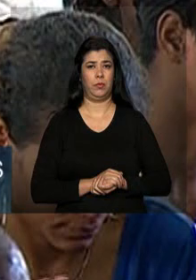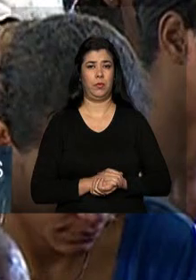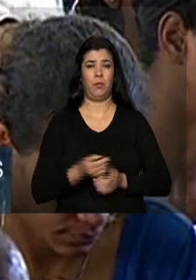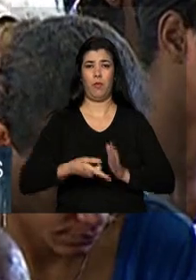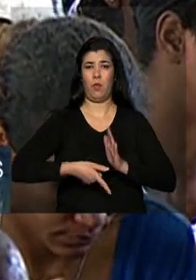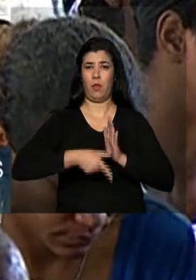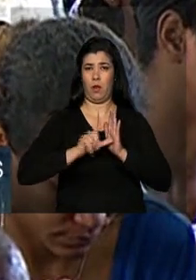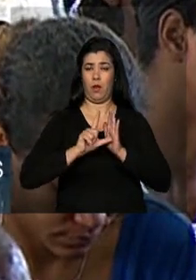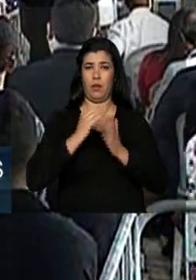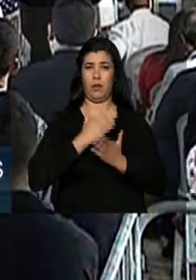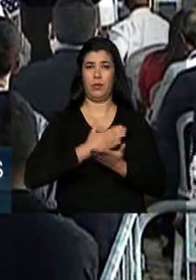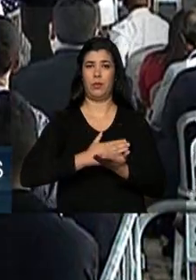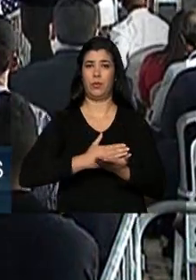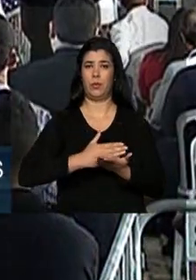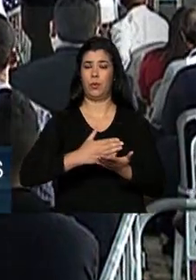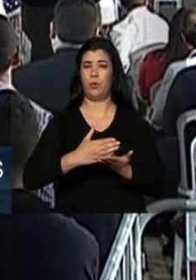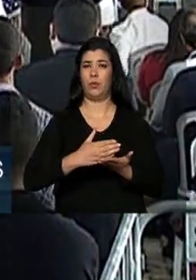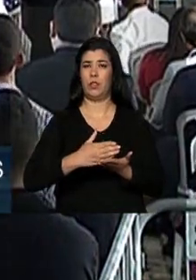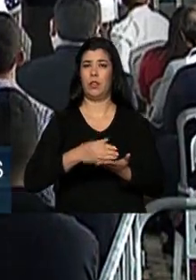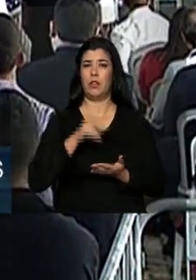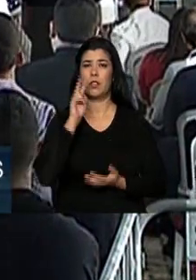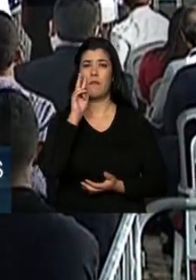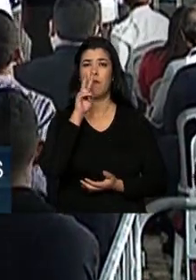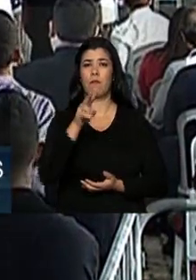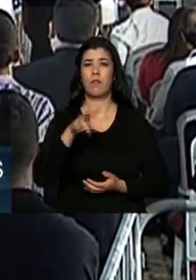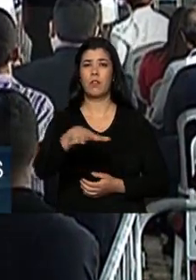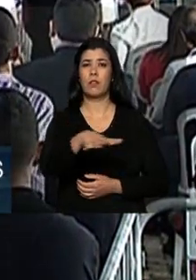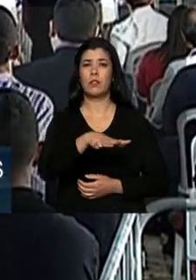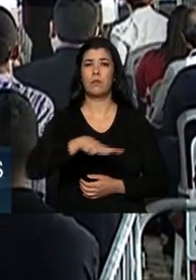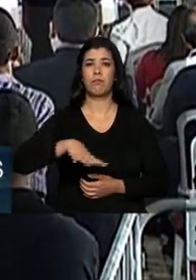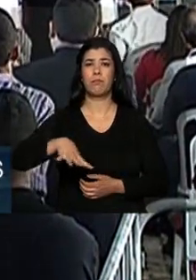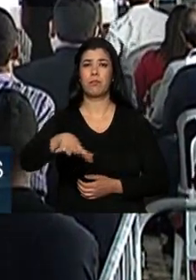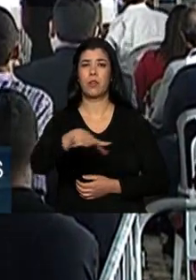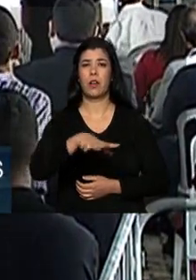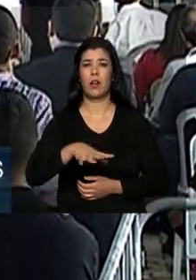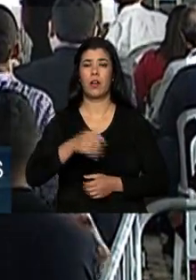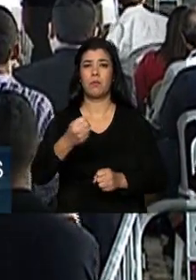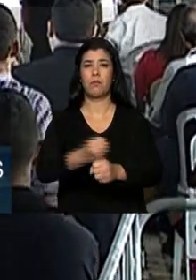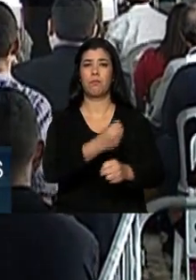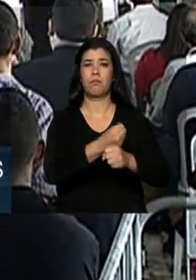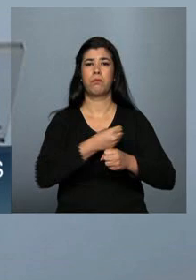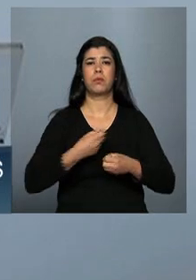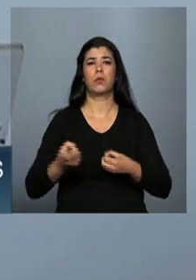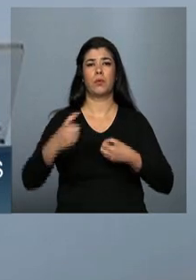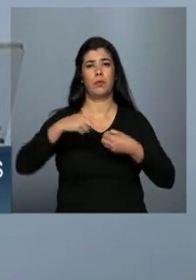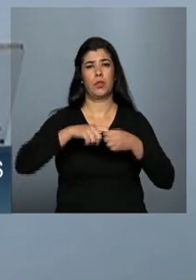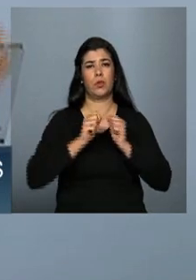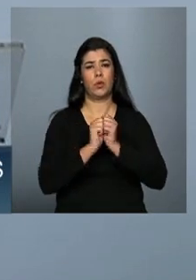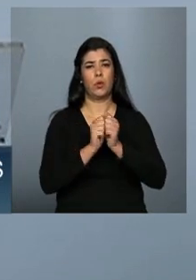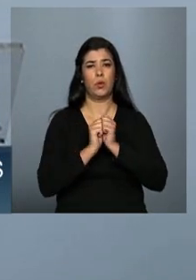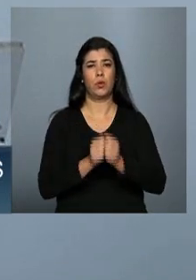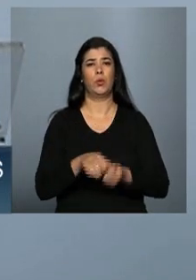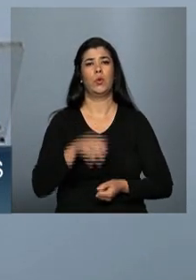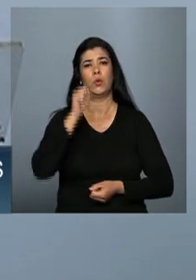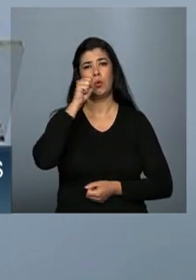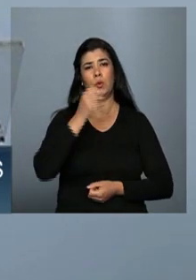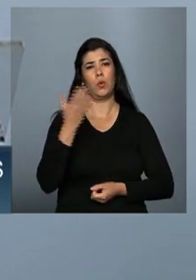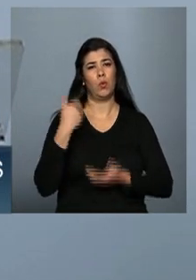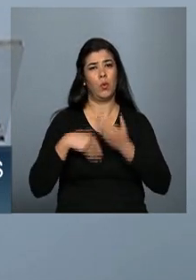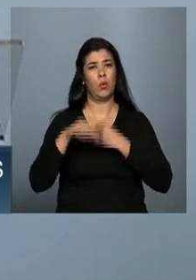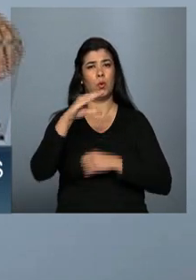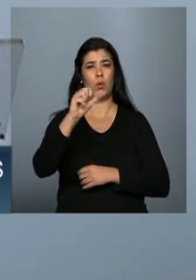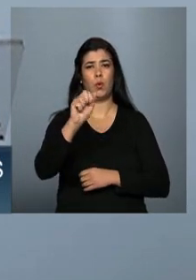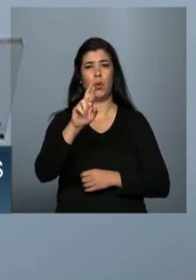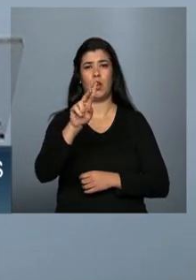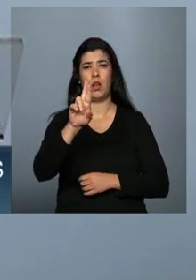Antes de começar esse ambiente de parceria no Rio, com Cabral, com Lula, depois comigo, com